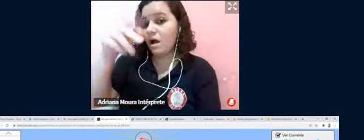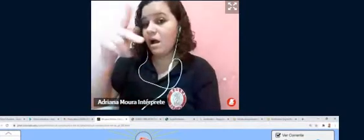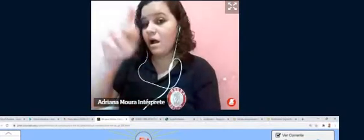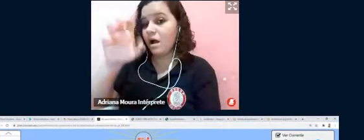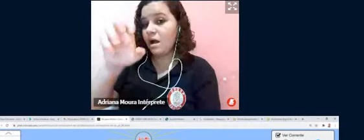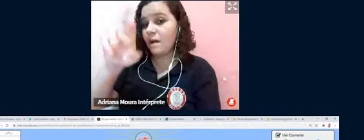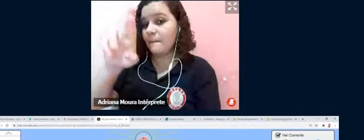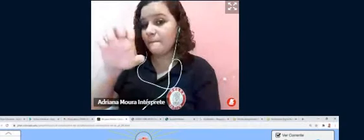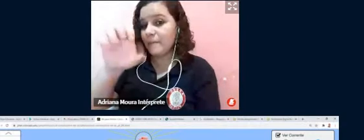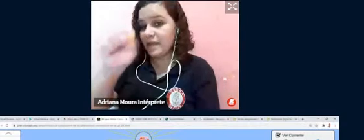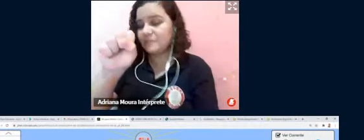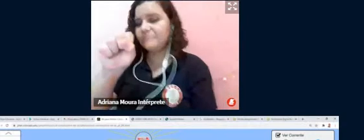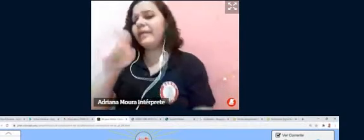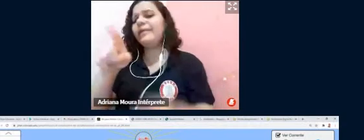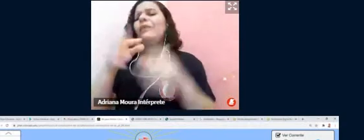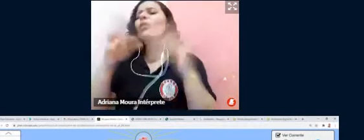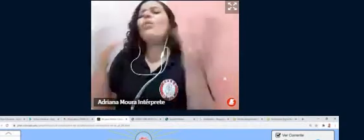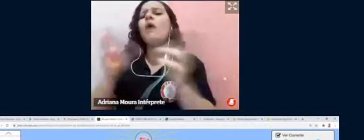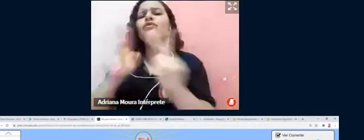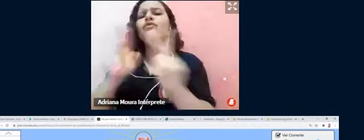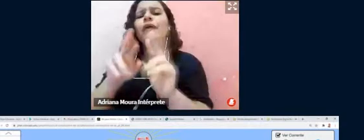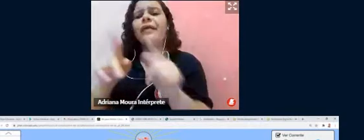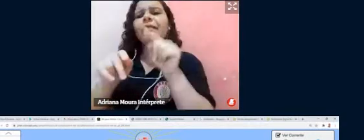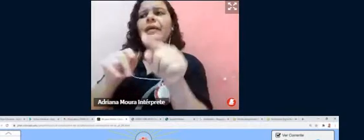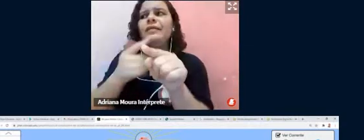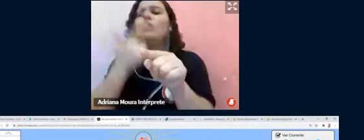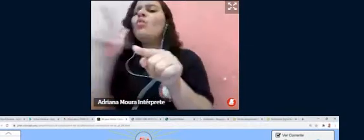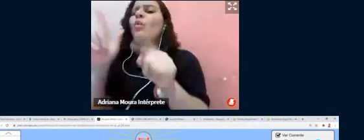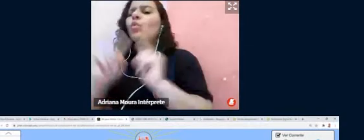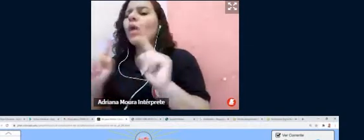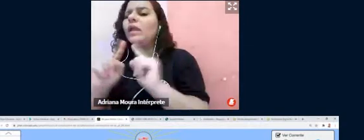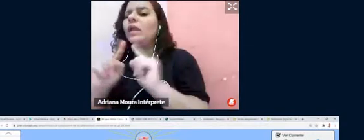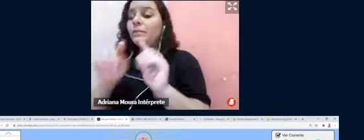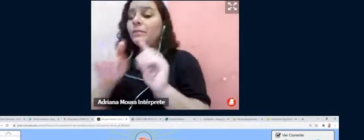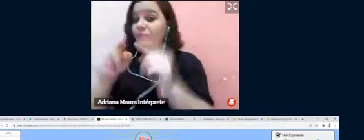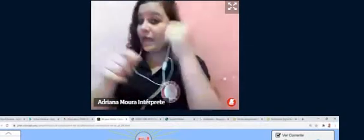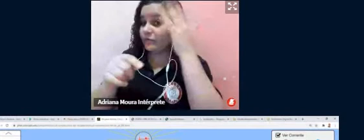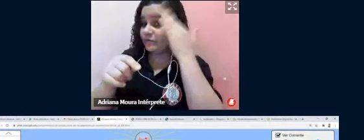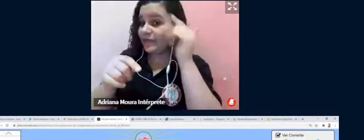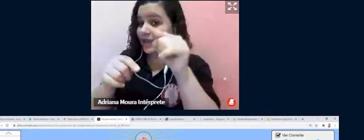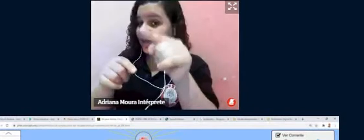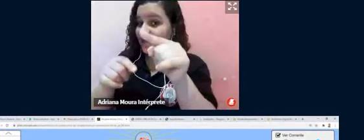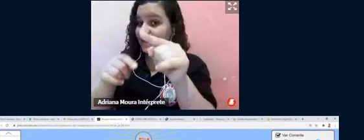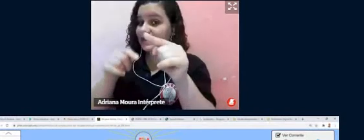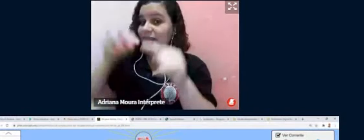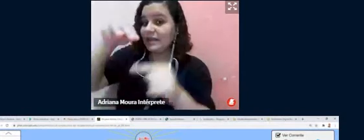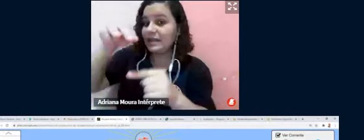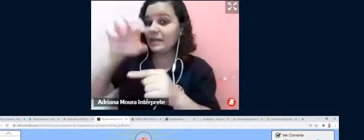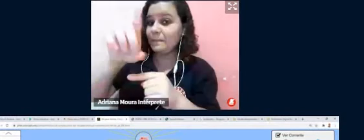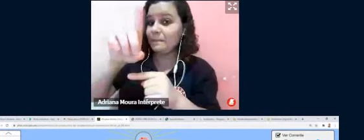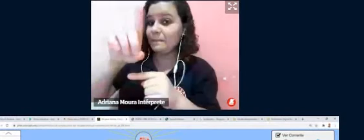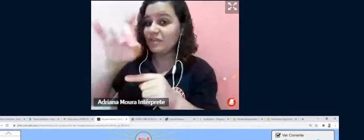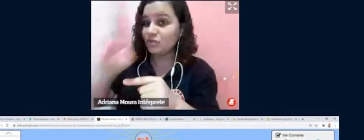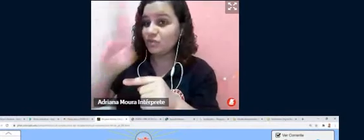desse para o outro que você estava reclamando? É que eu sei que fisicamente este medidor aqui, ele não funciona no circuito de